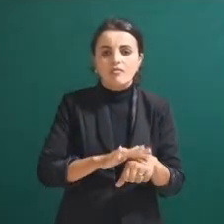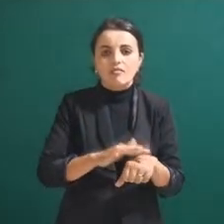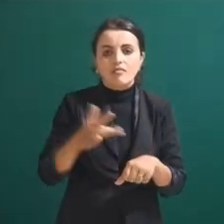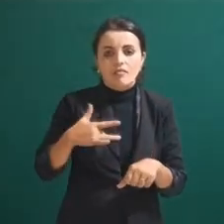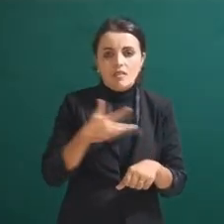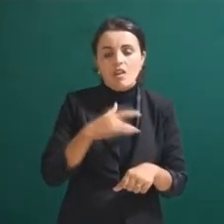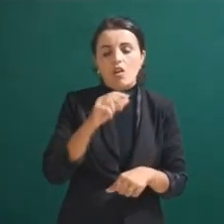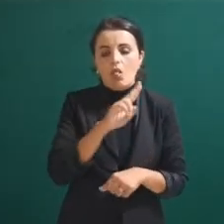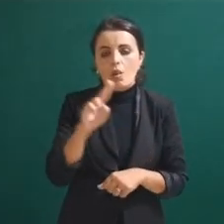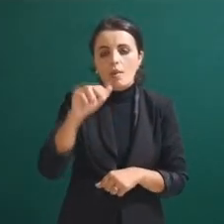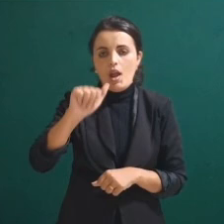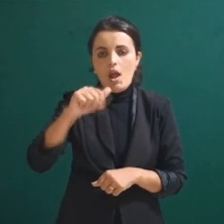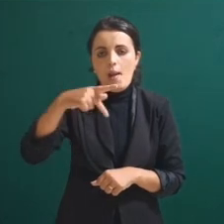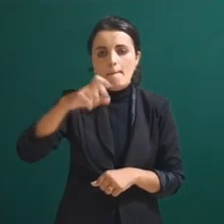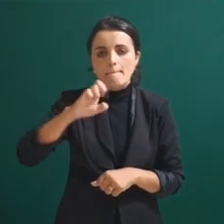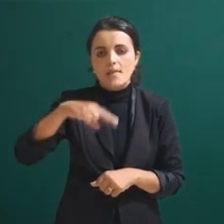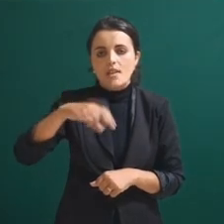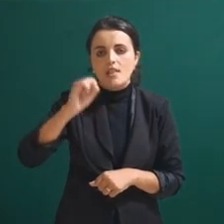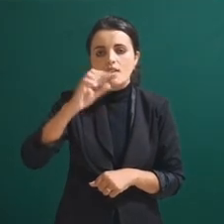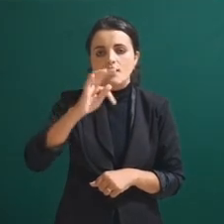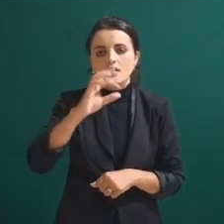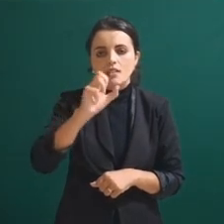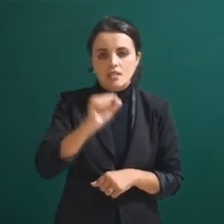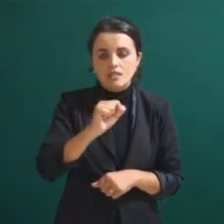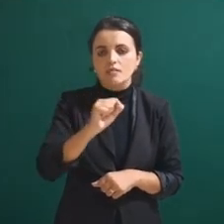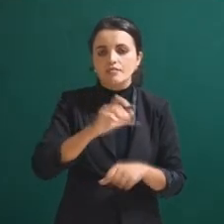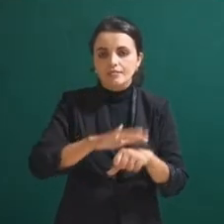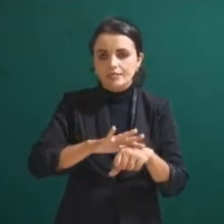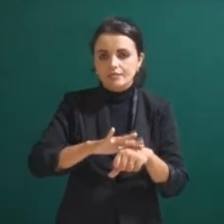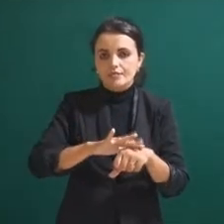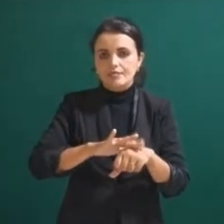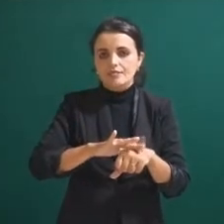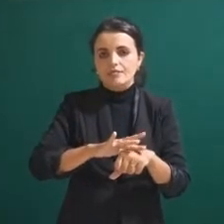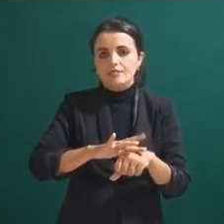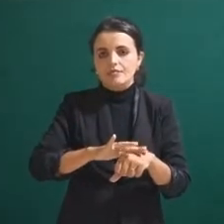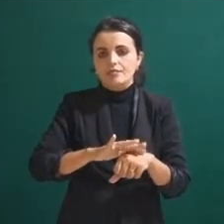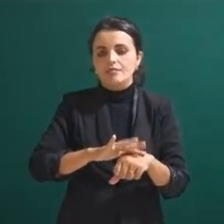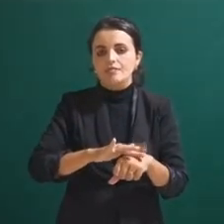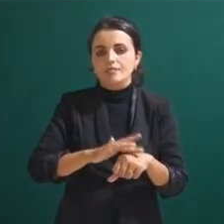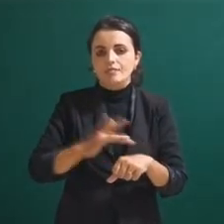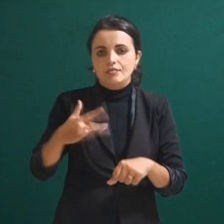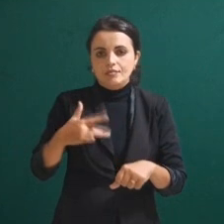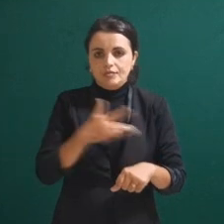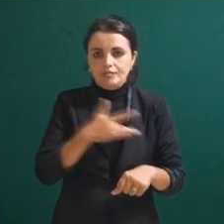quando ele está inflamado, é o que a gente conhece como apendicite. Então, a apendicite ela é